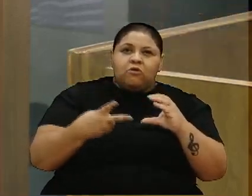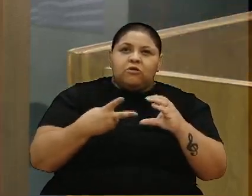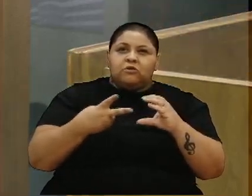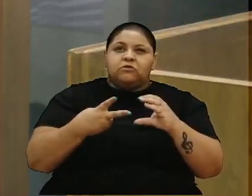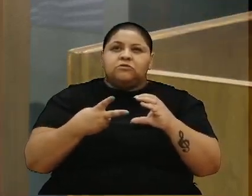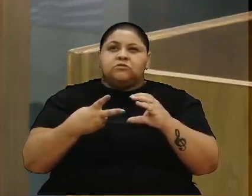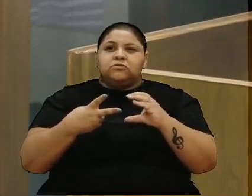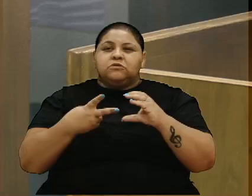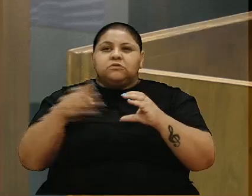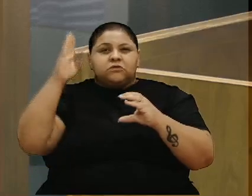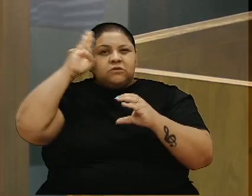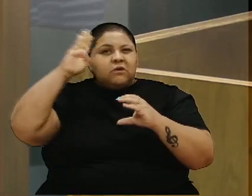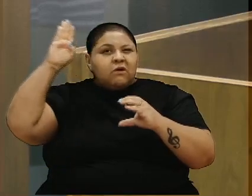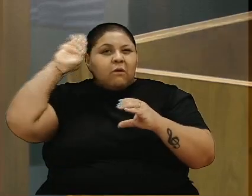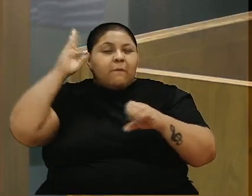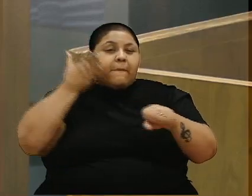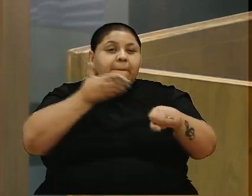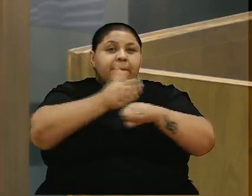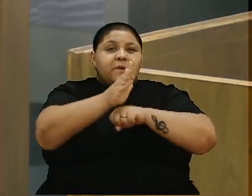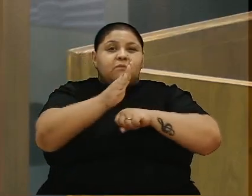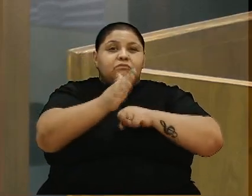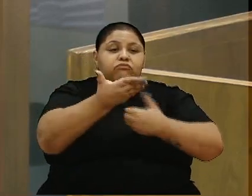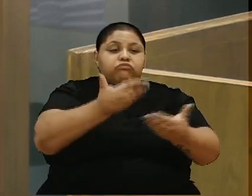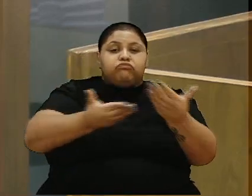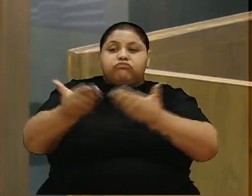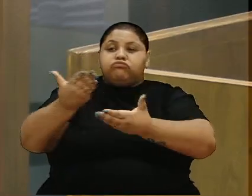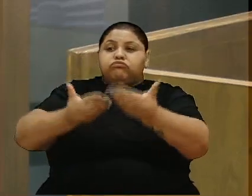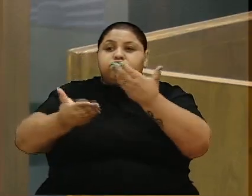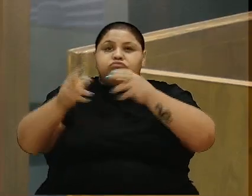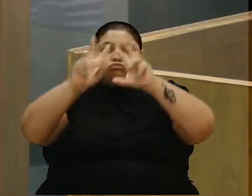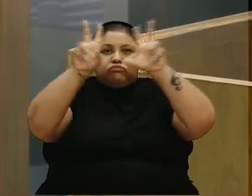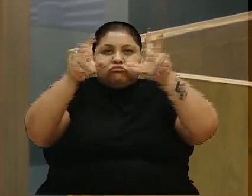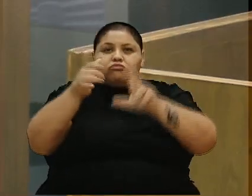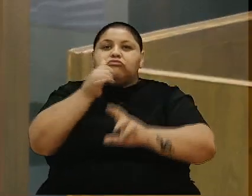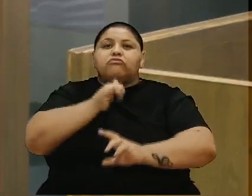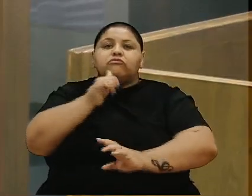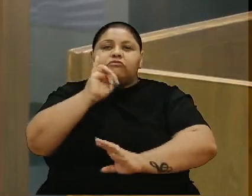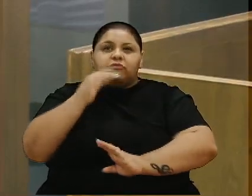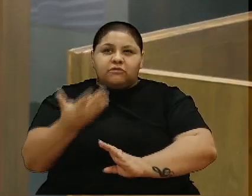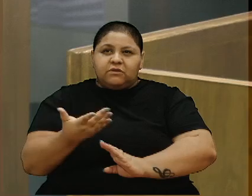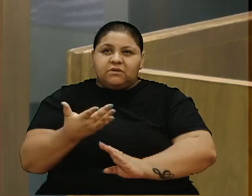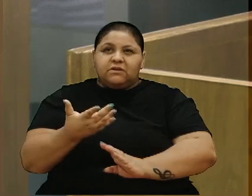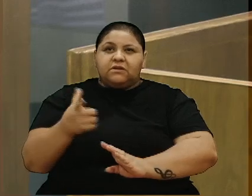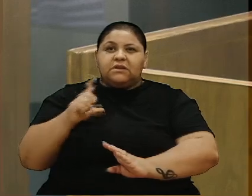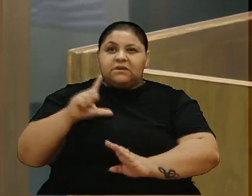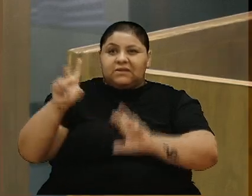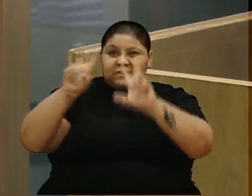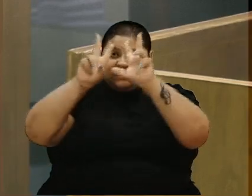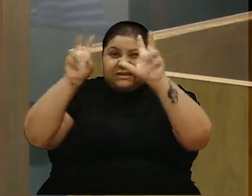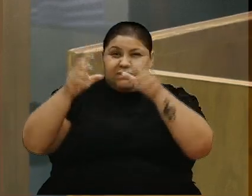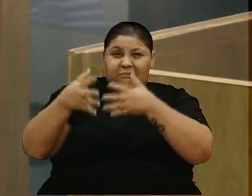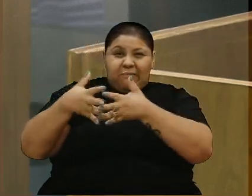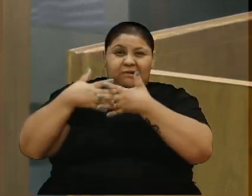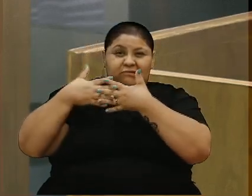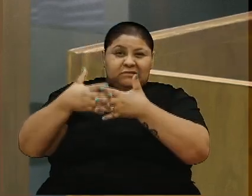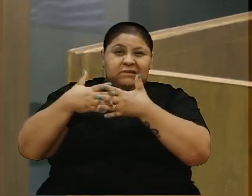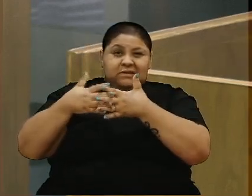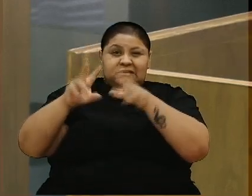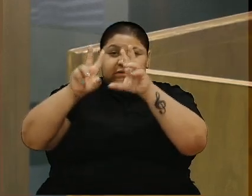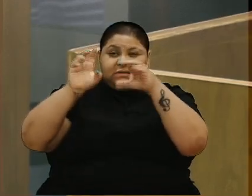Academia, participavam e dialogavam sobre o tema. Eu vou dar um exemplo que está tão desnorteado esse tema da Maesa, e eu falei